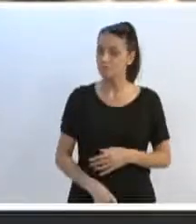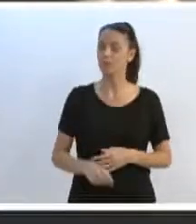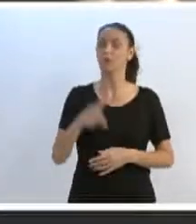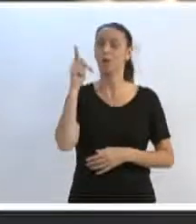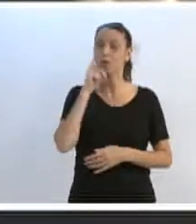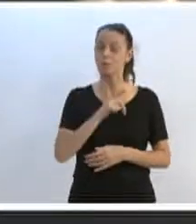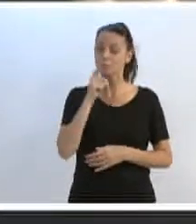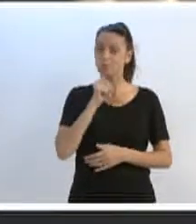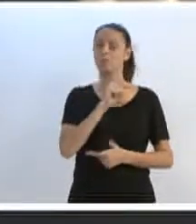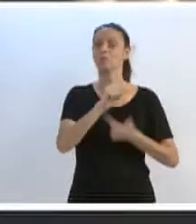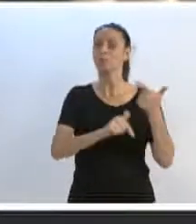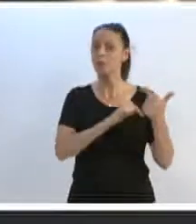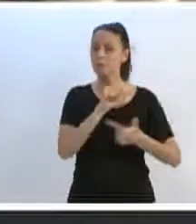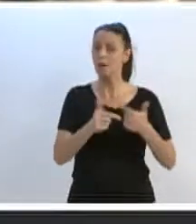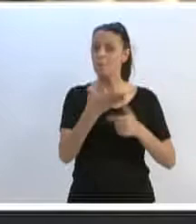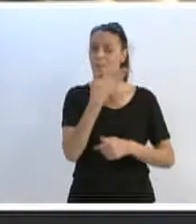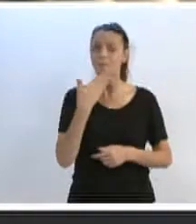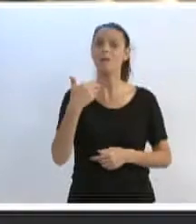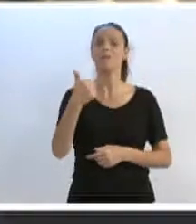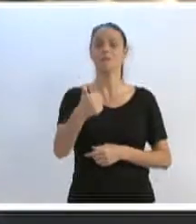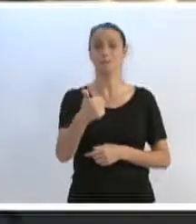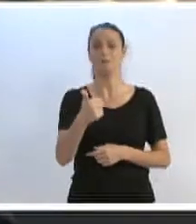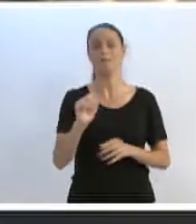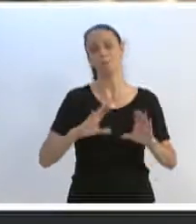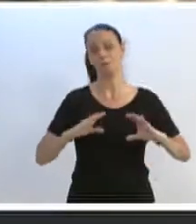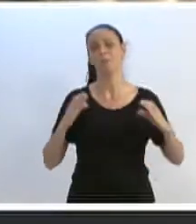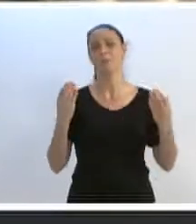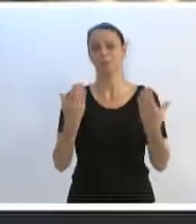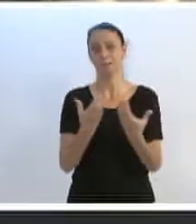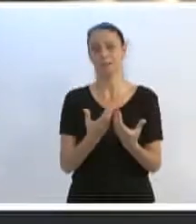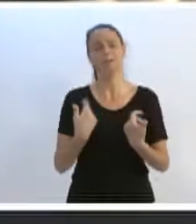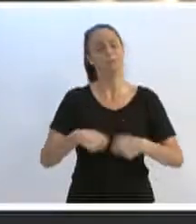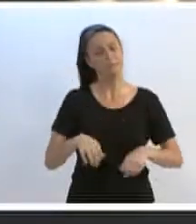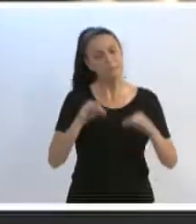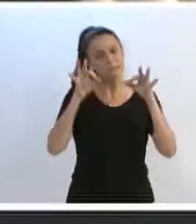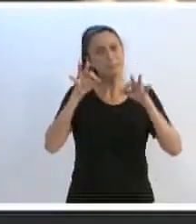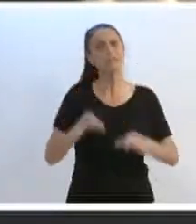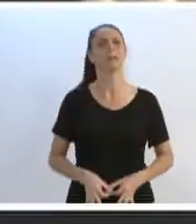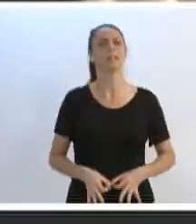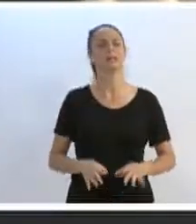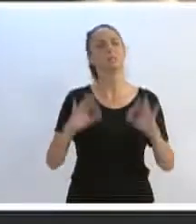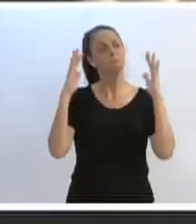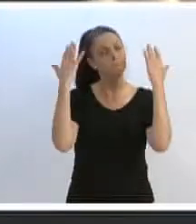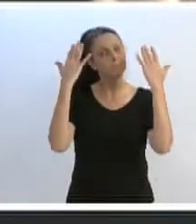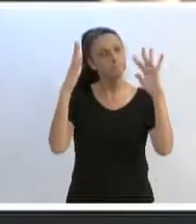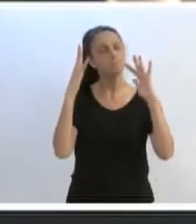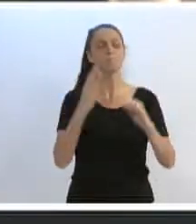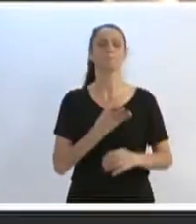de serviço, ou seja, o serviço prestado à comunidade seja decente, no mínimo, né? Parabéns, vereador.